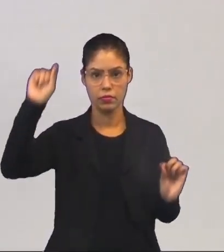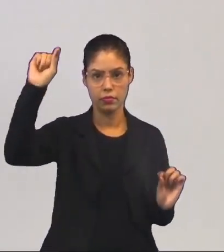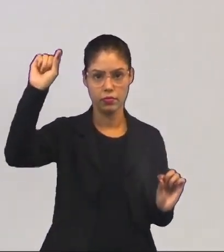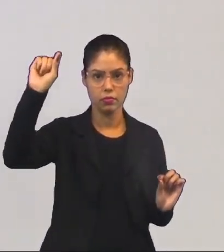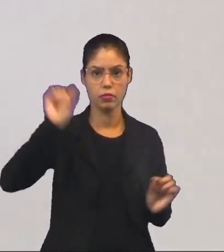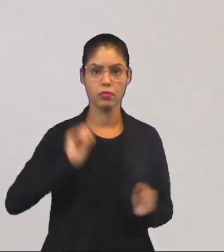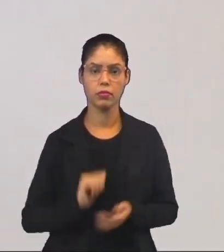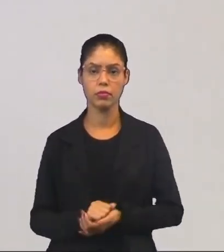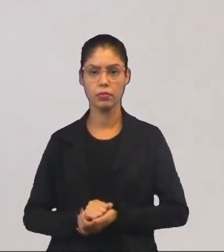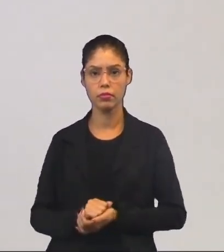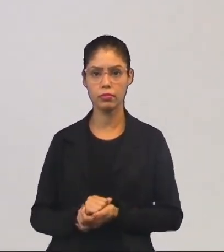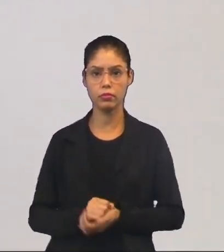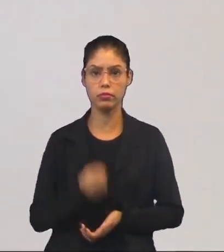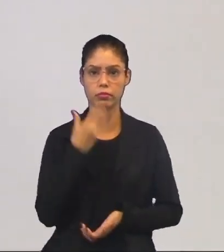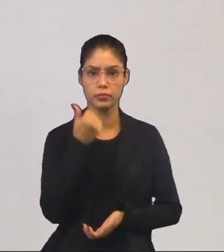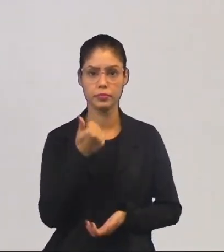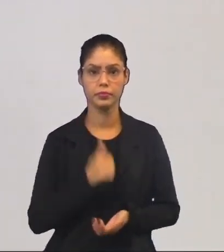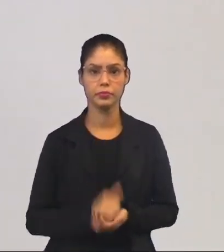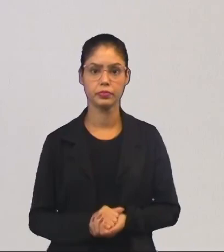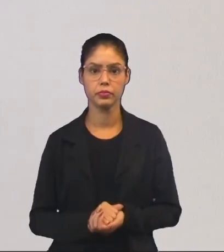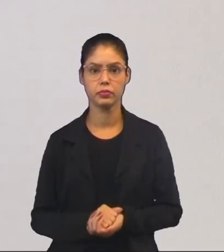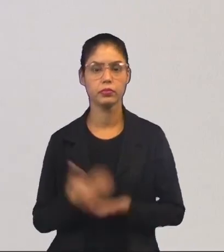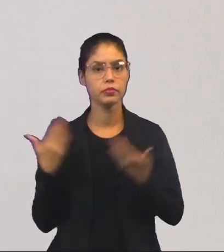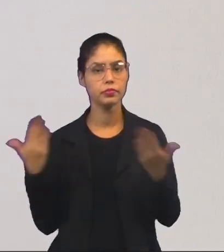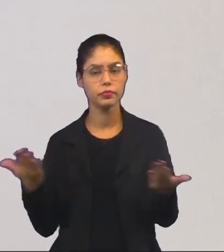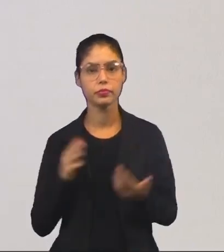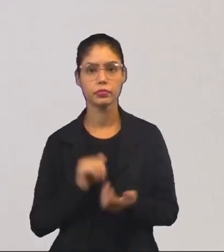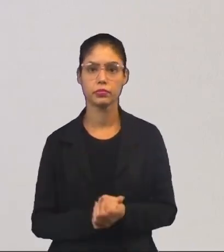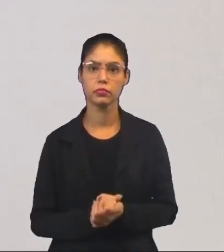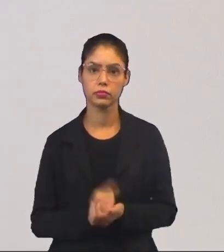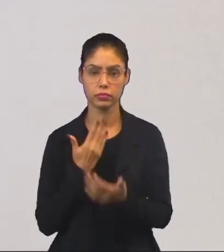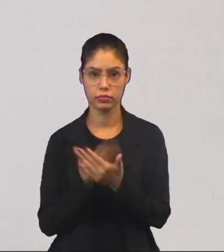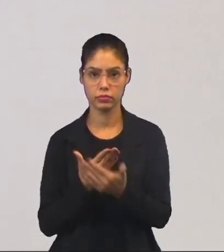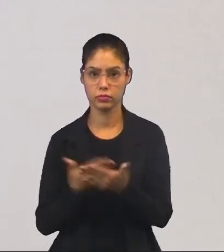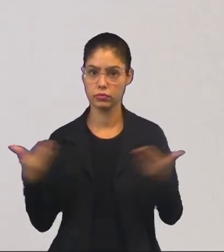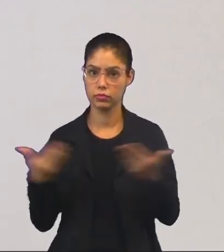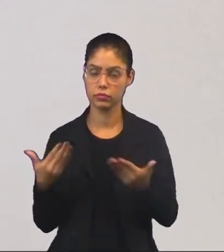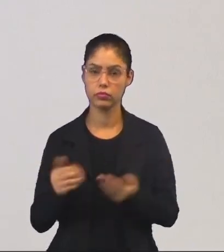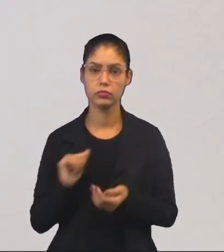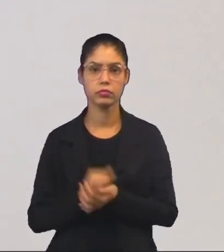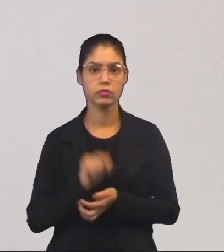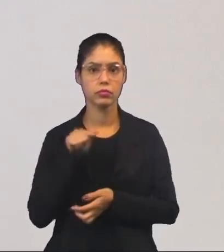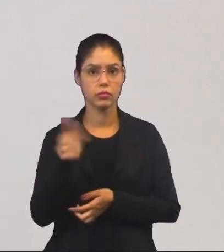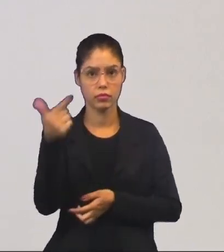lado ou de outro. Tudo bem? Então, pessoal, essa foi a nossa aula de